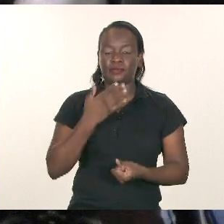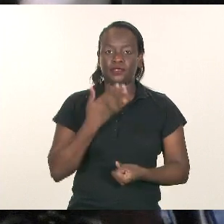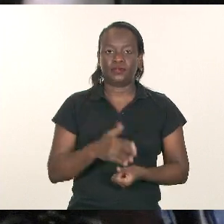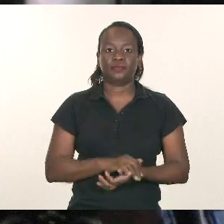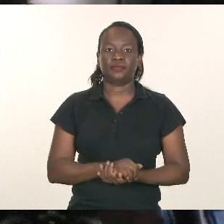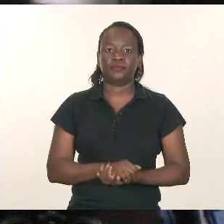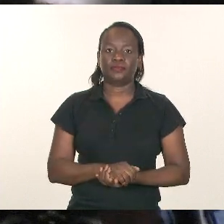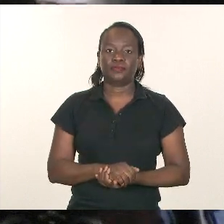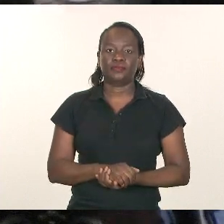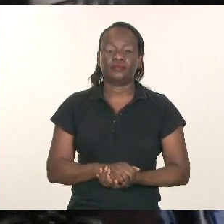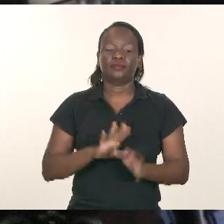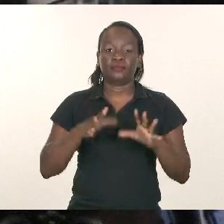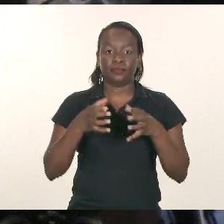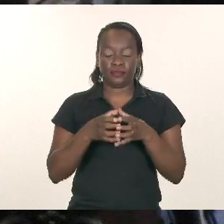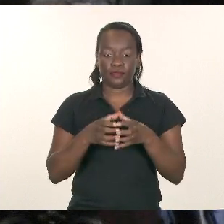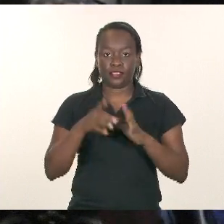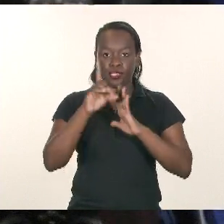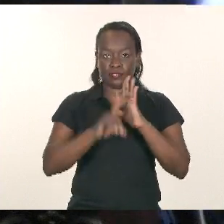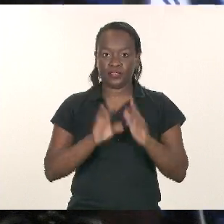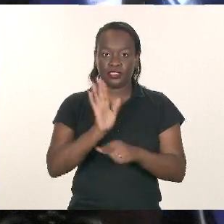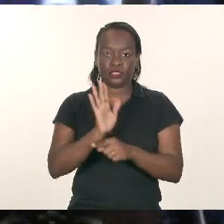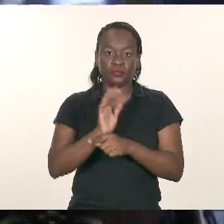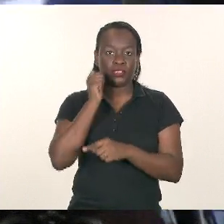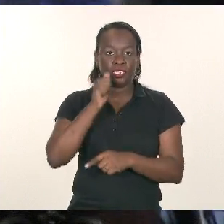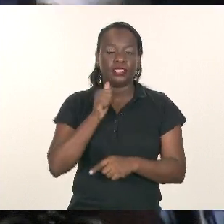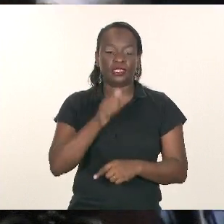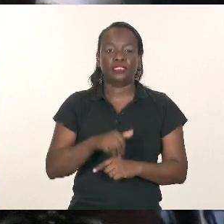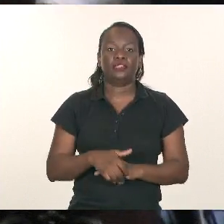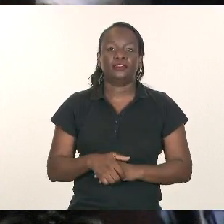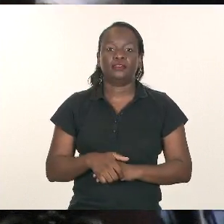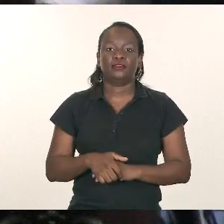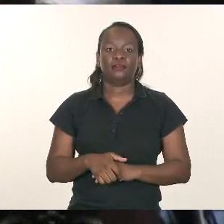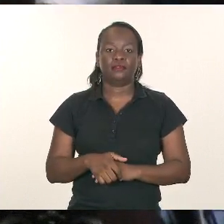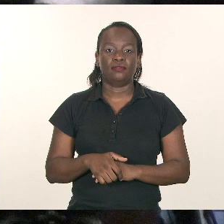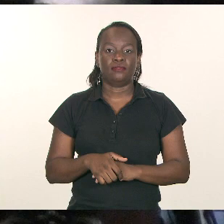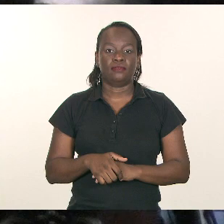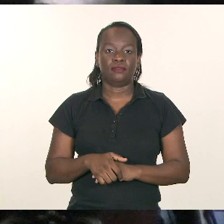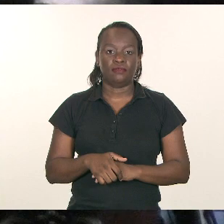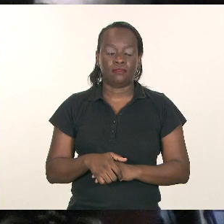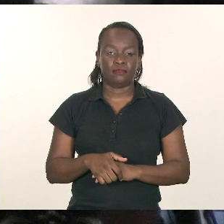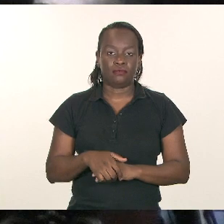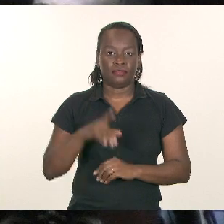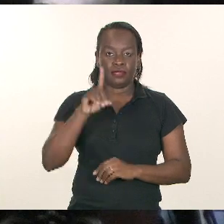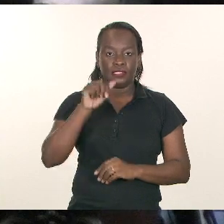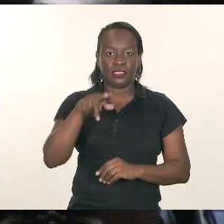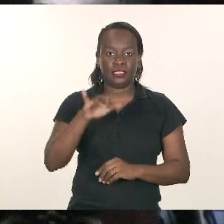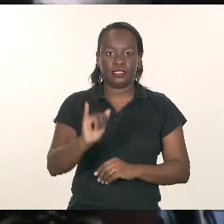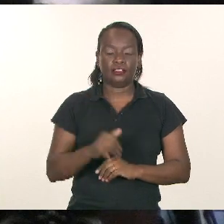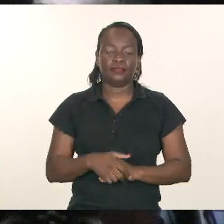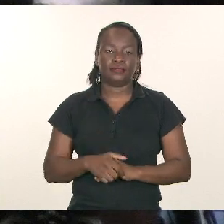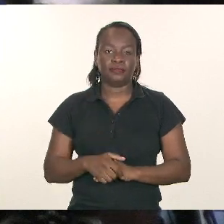Excelência. Pela Comissão de Defesa dos Direitos da Mulher, deputada Dani Monteiro.